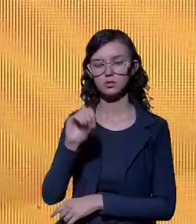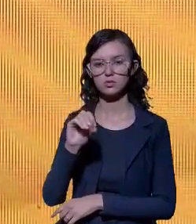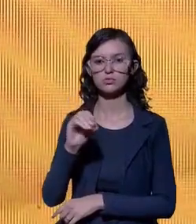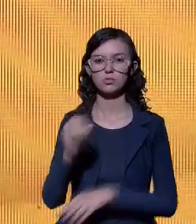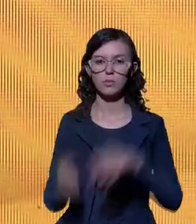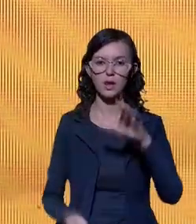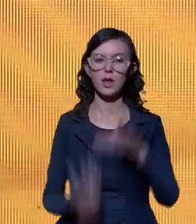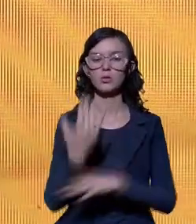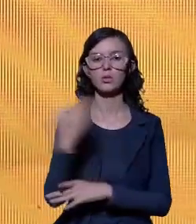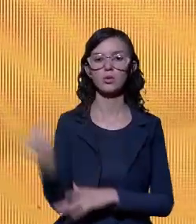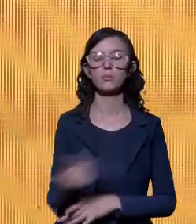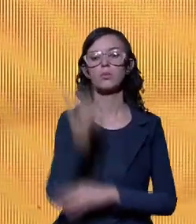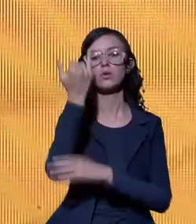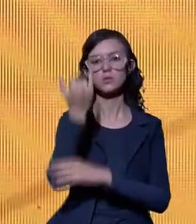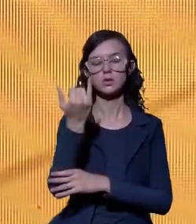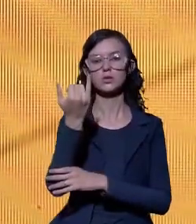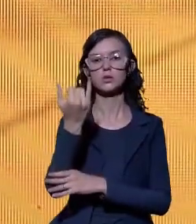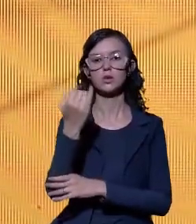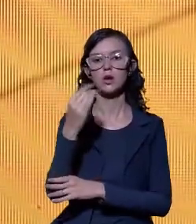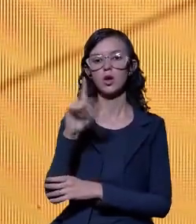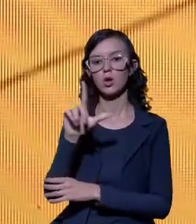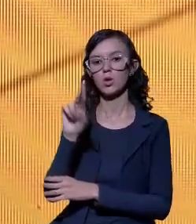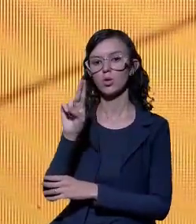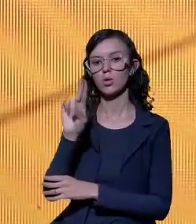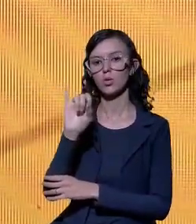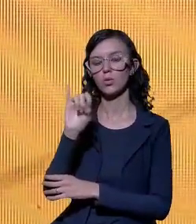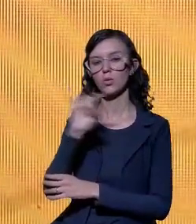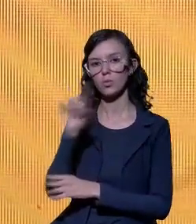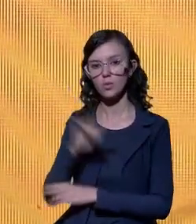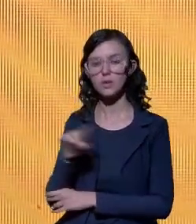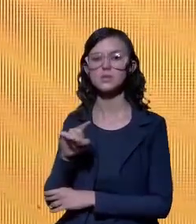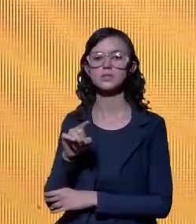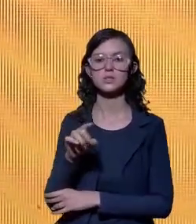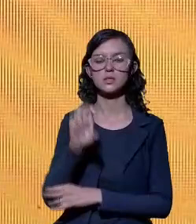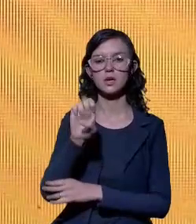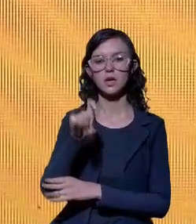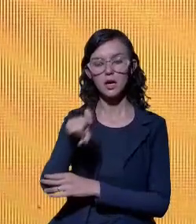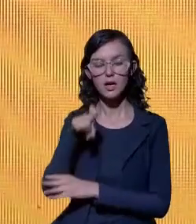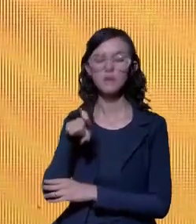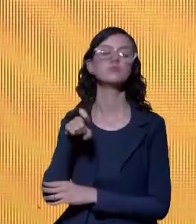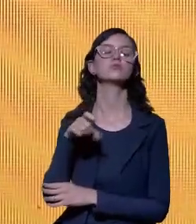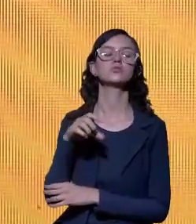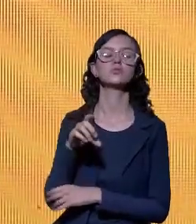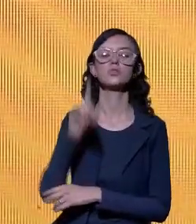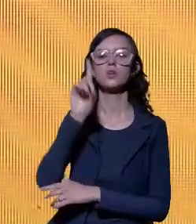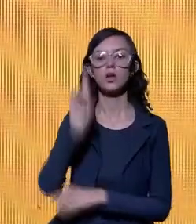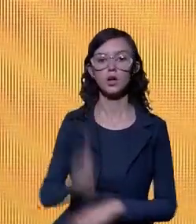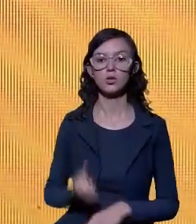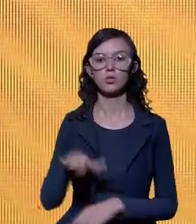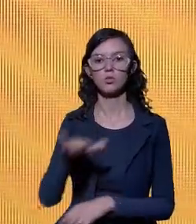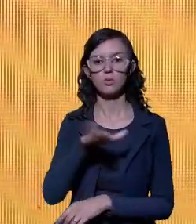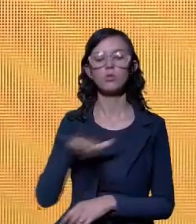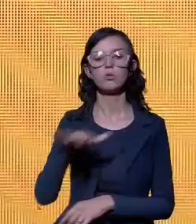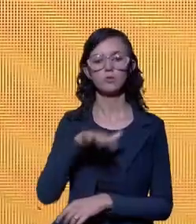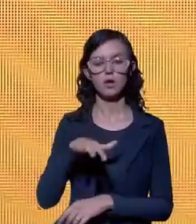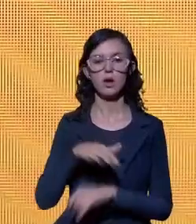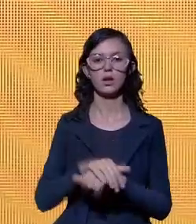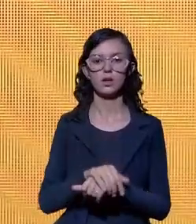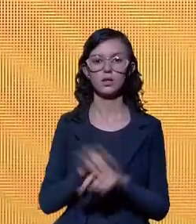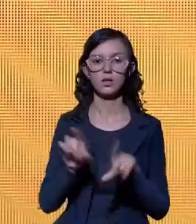importante, que foi o nosso Luiz Noronha, ex-diretor da BDE, ex-diretor de planejamento do BRDE e